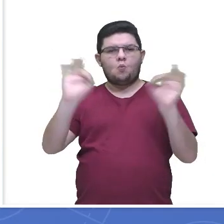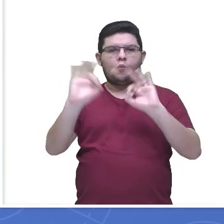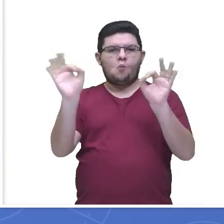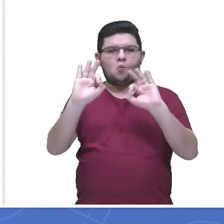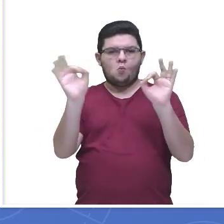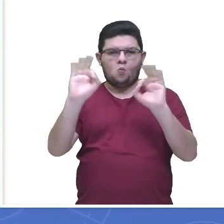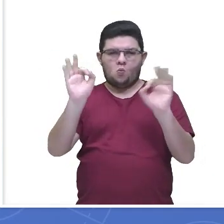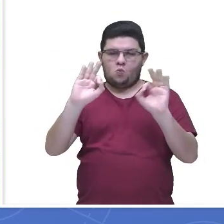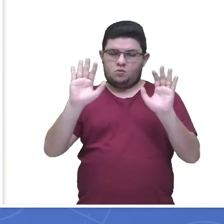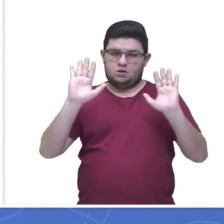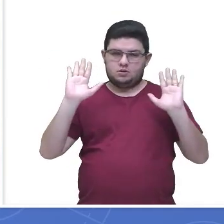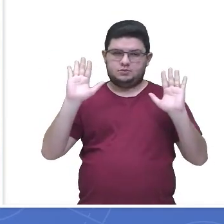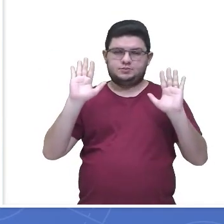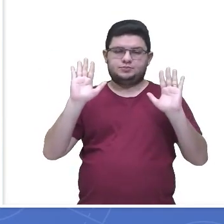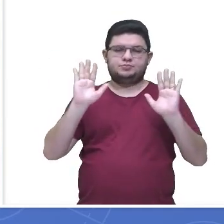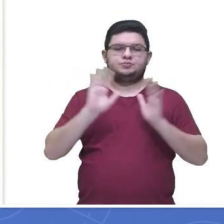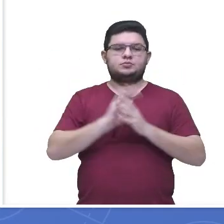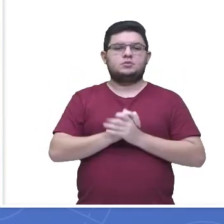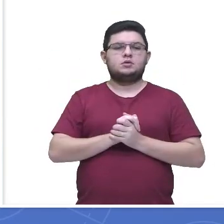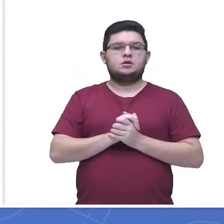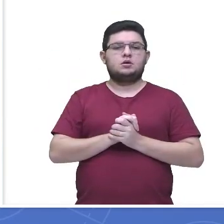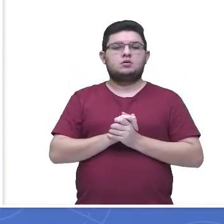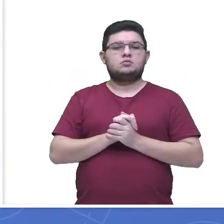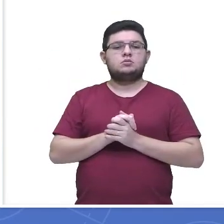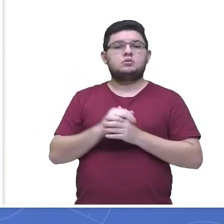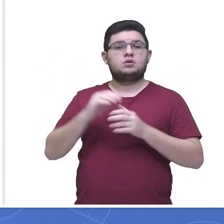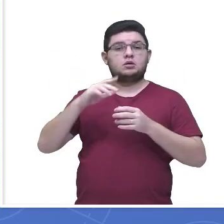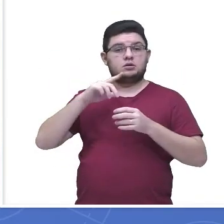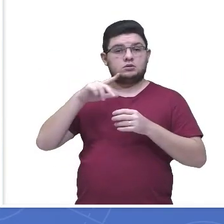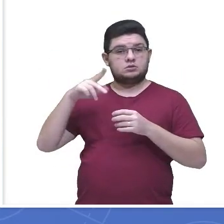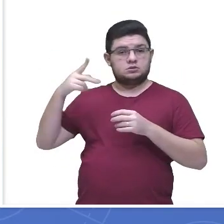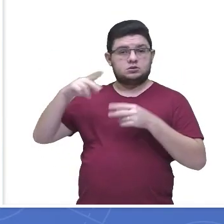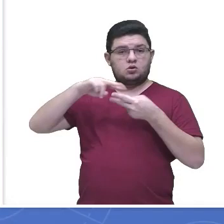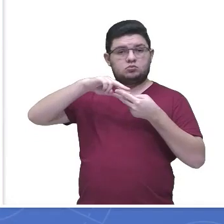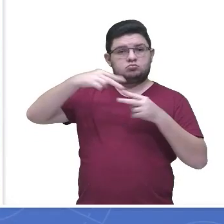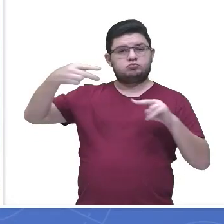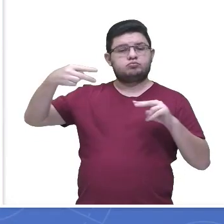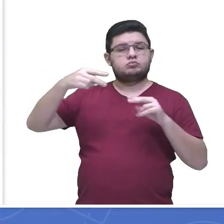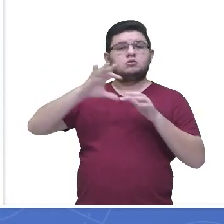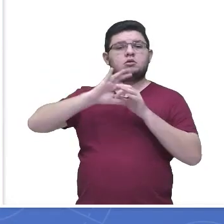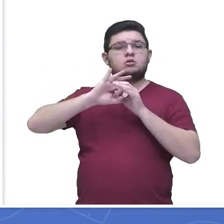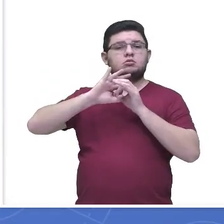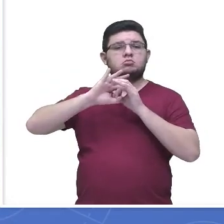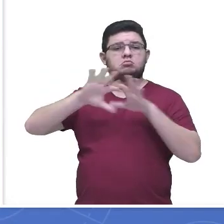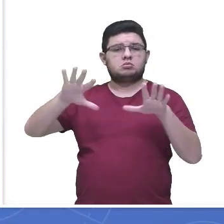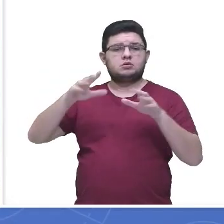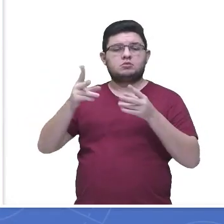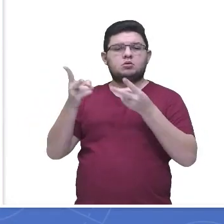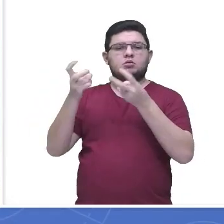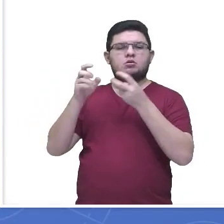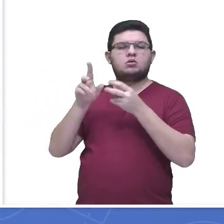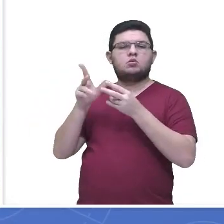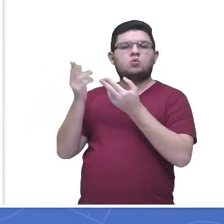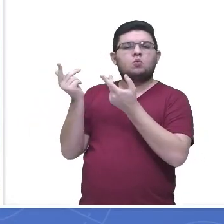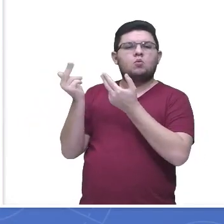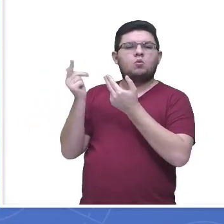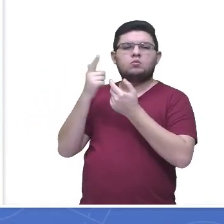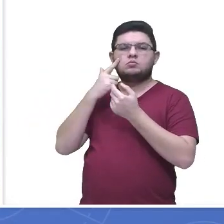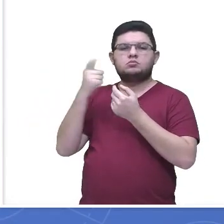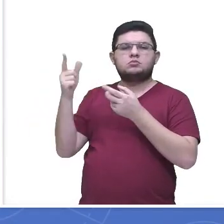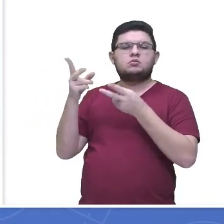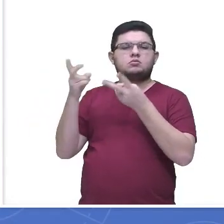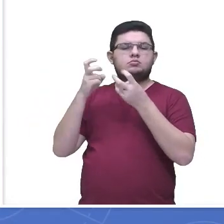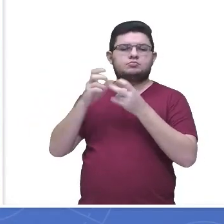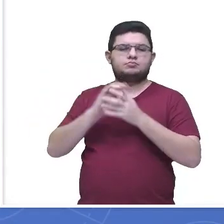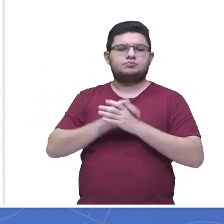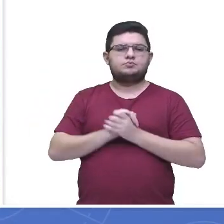material genético. Ele vai ficar espalhado ali no citoplasma, como é o que a gente está observando aqui, no caso dessa bactéria, do nosso exemplo.